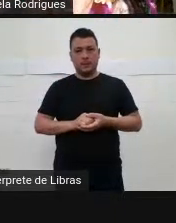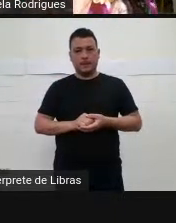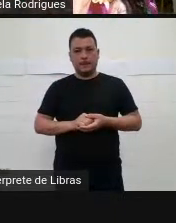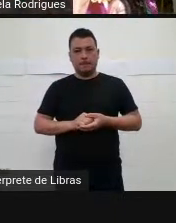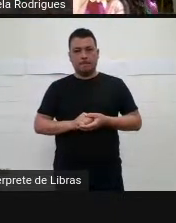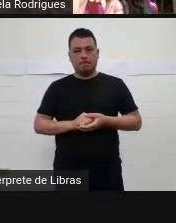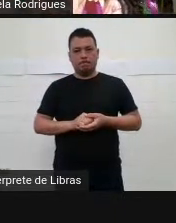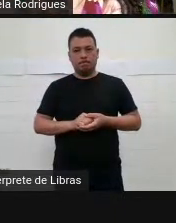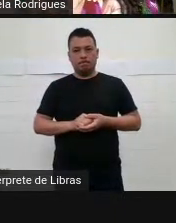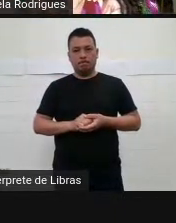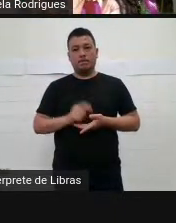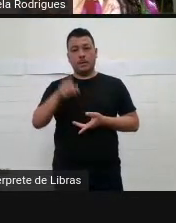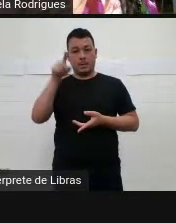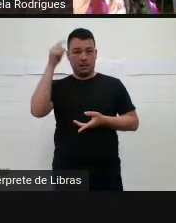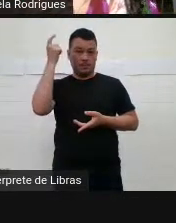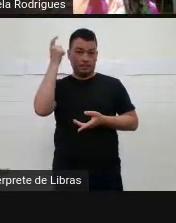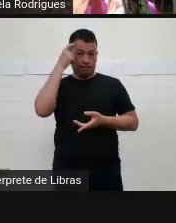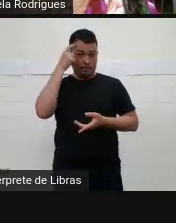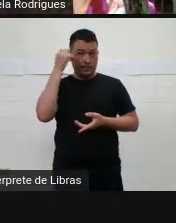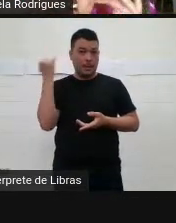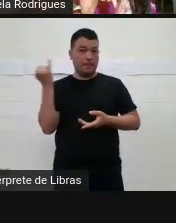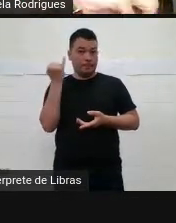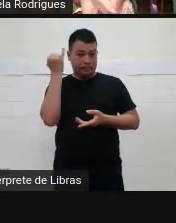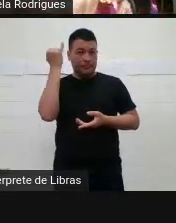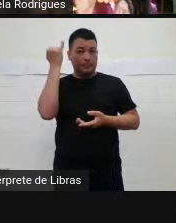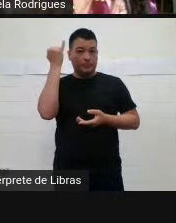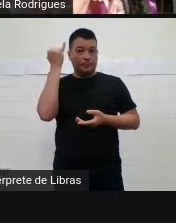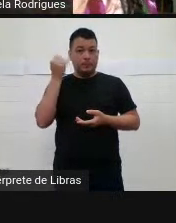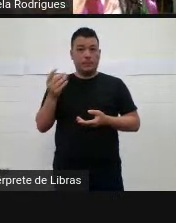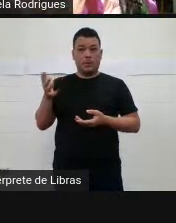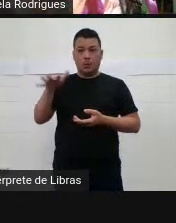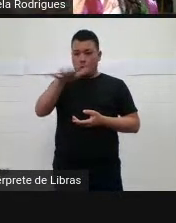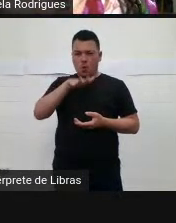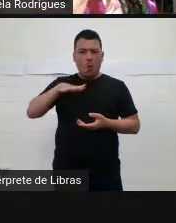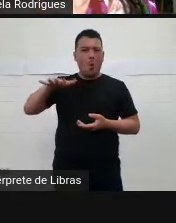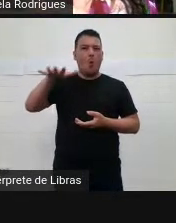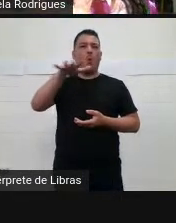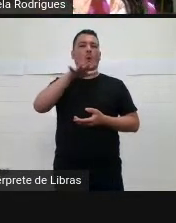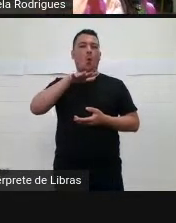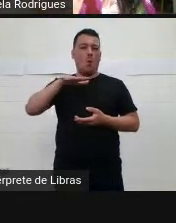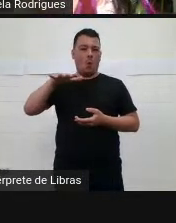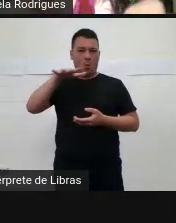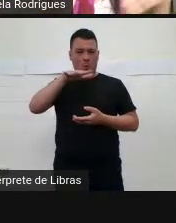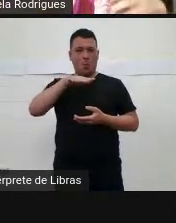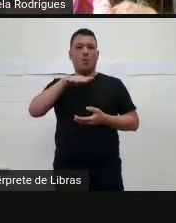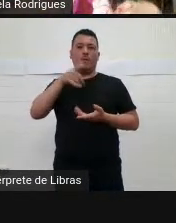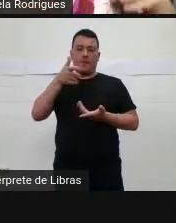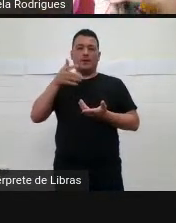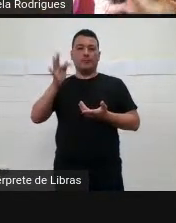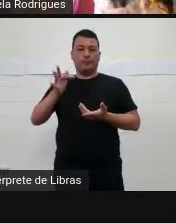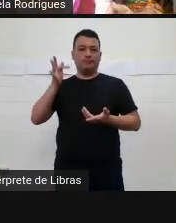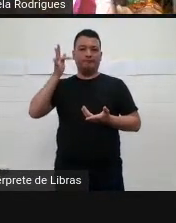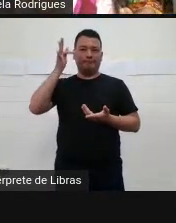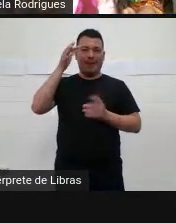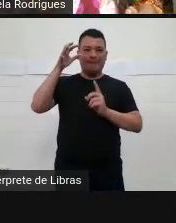que é importante pensar que esses elementos, eles virão justamente